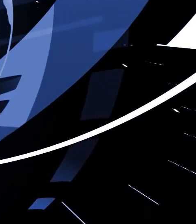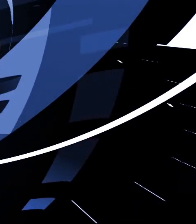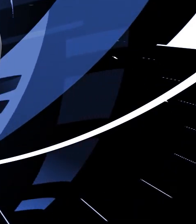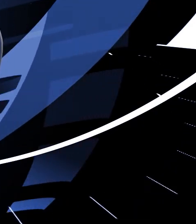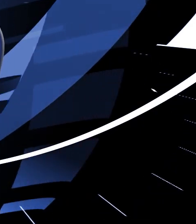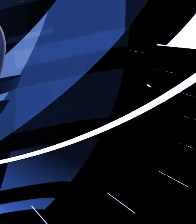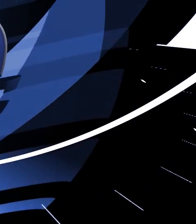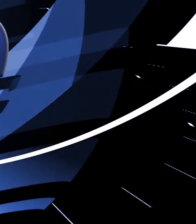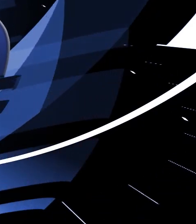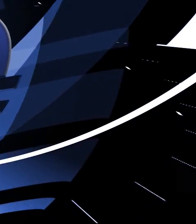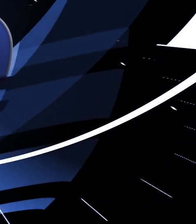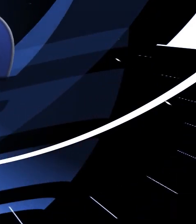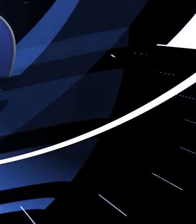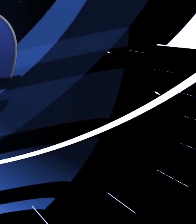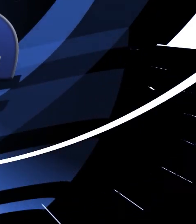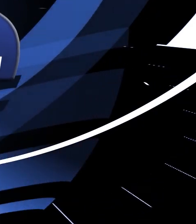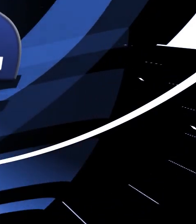Tchau.